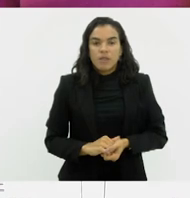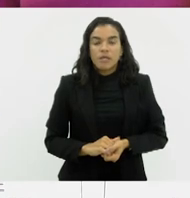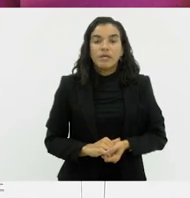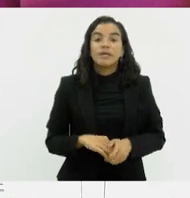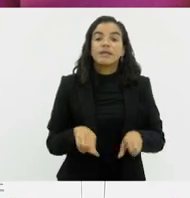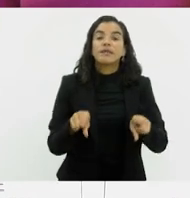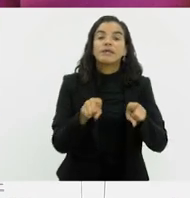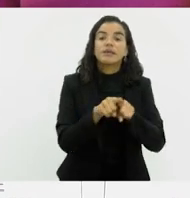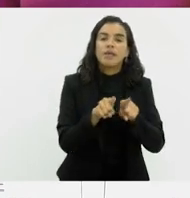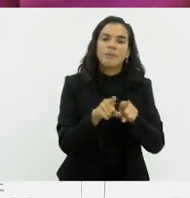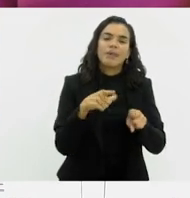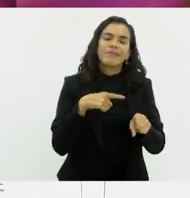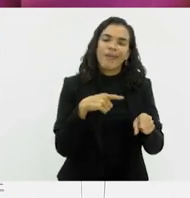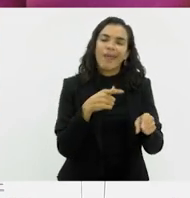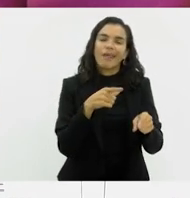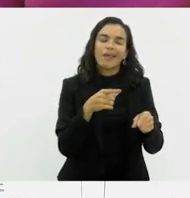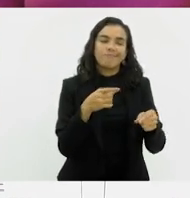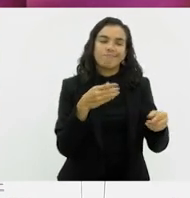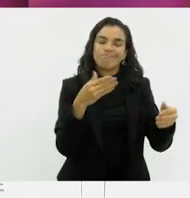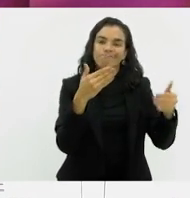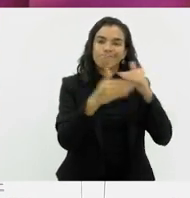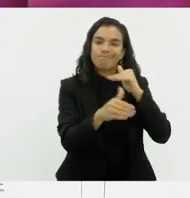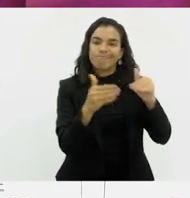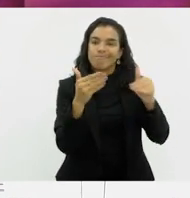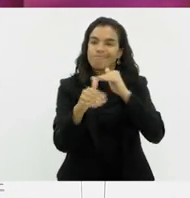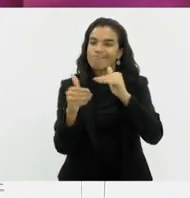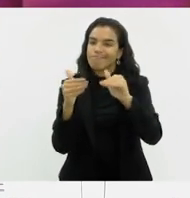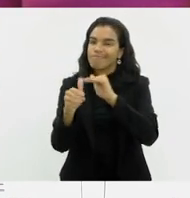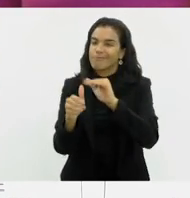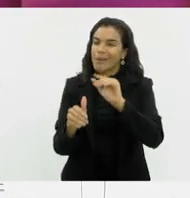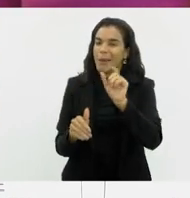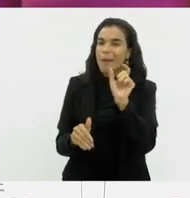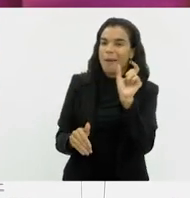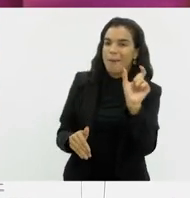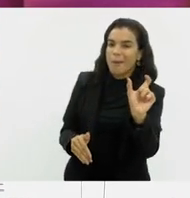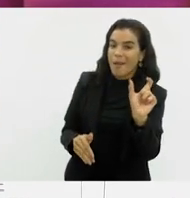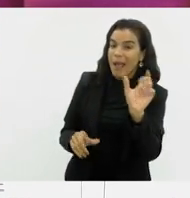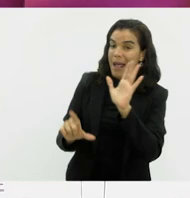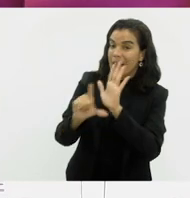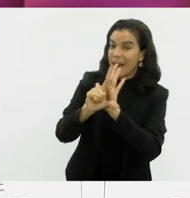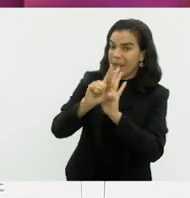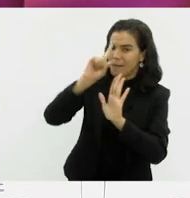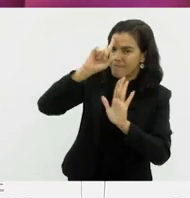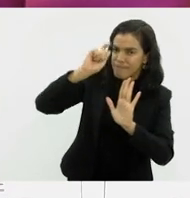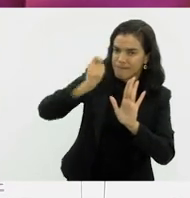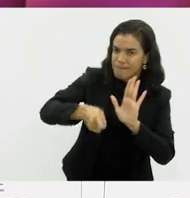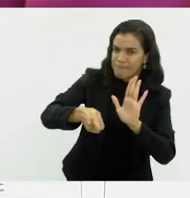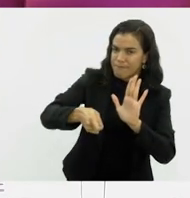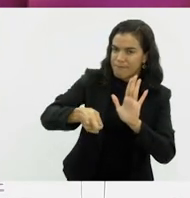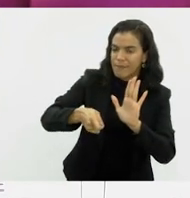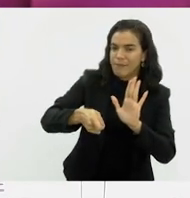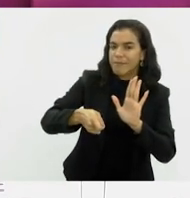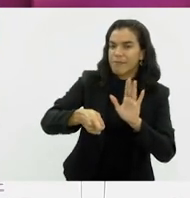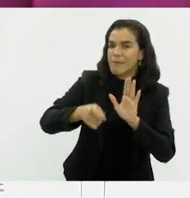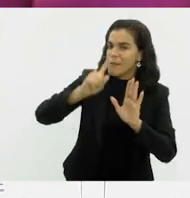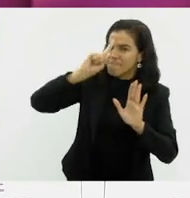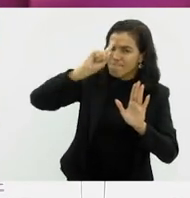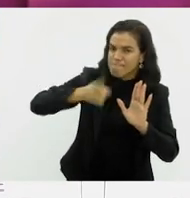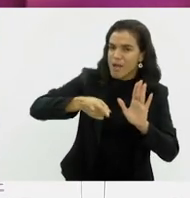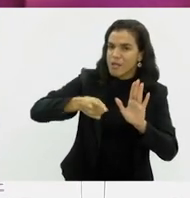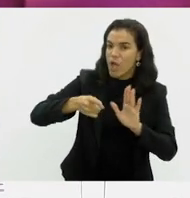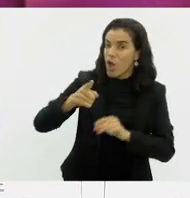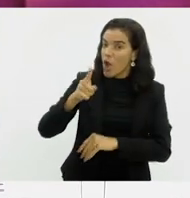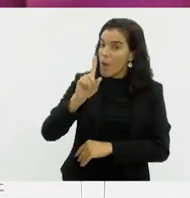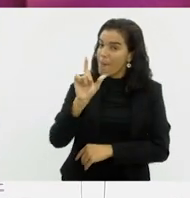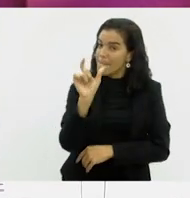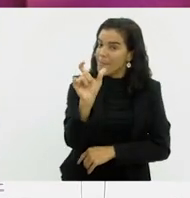Embora haja divergências com relação à nomenclatura, o que a lei especifica, o que seja ou não um hospital,